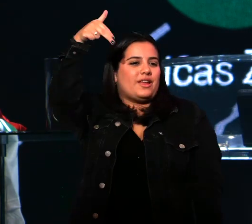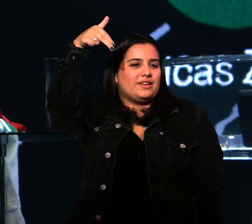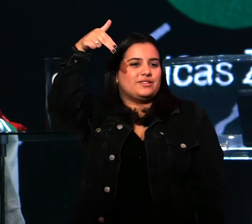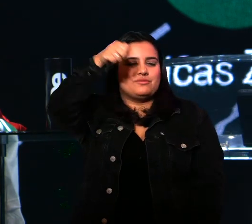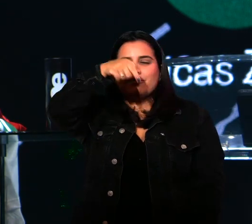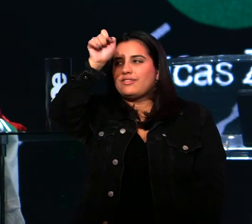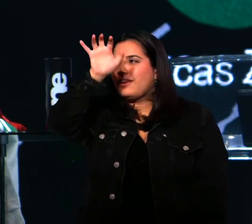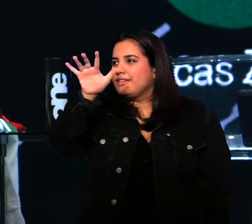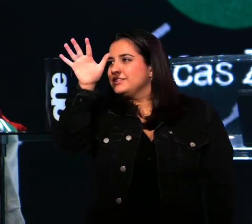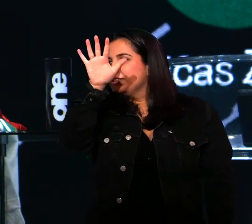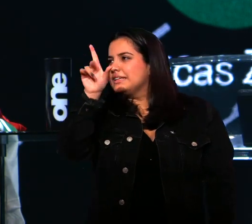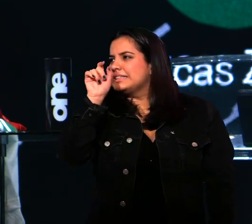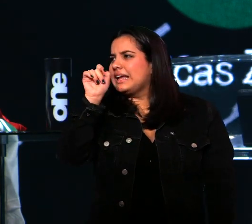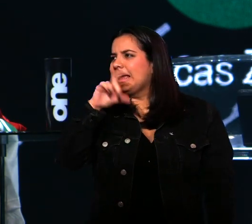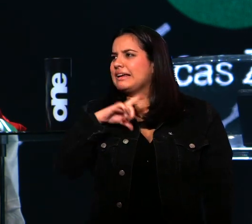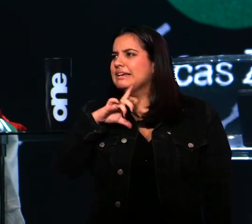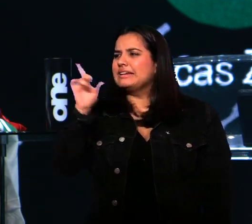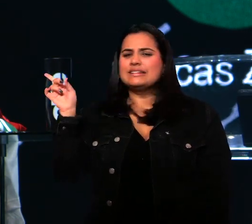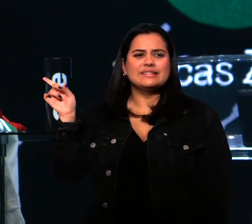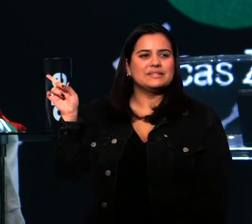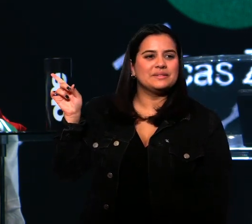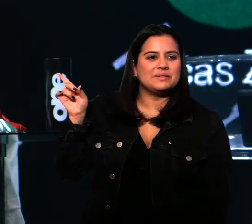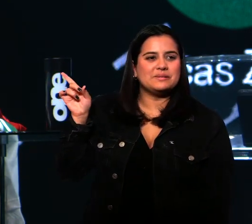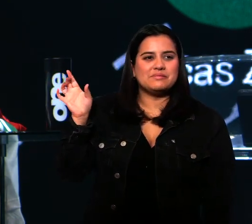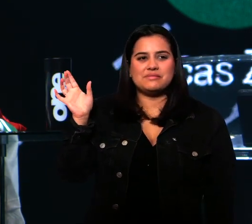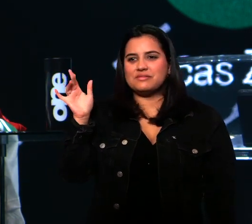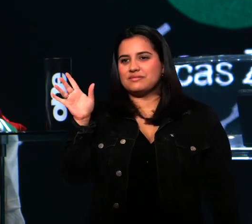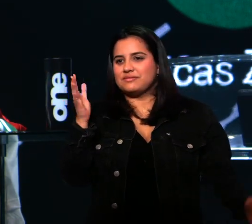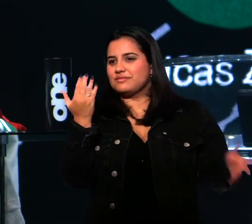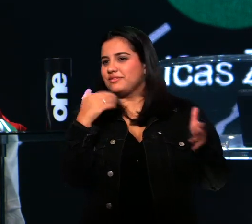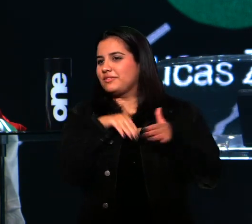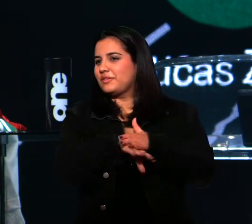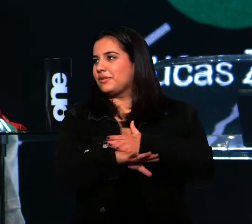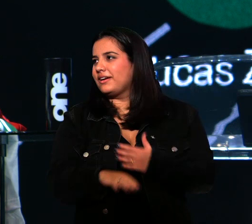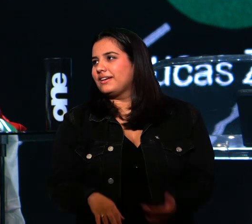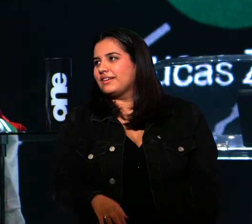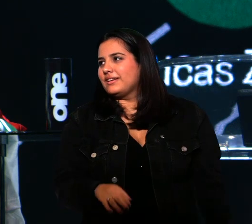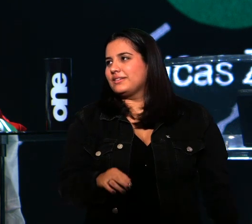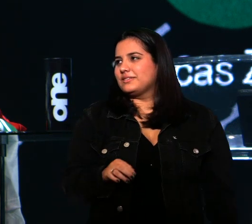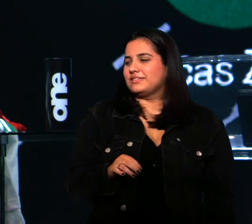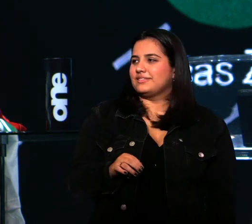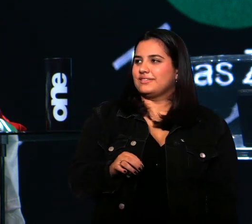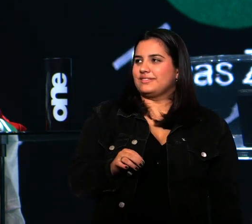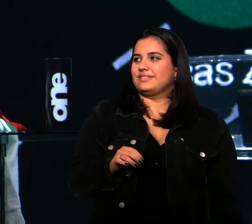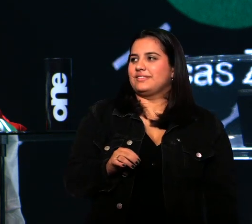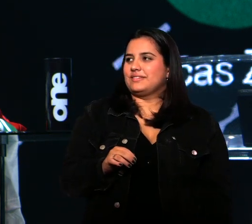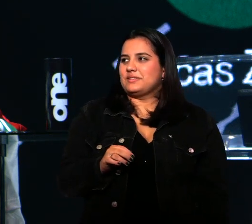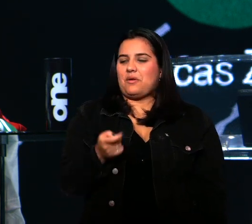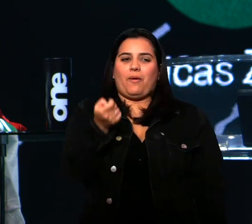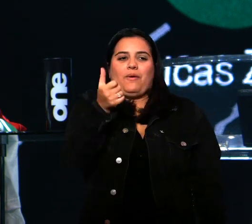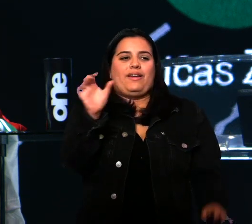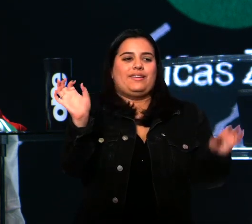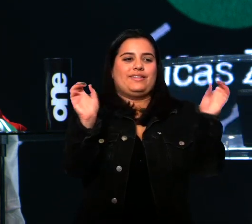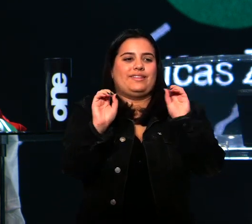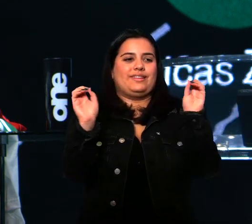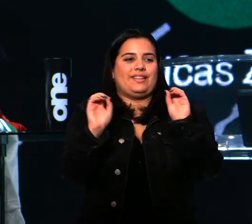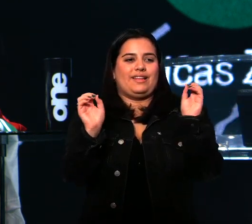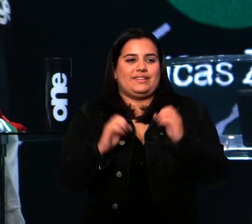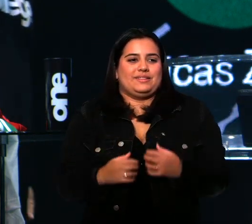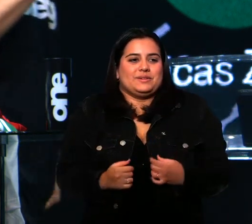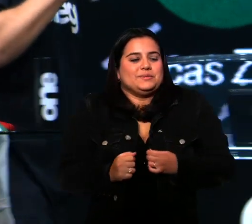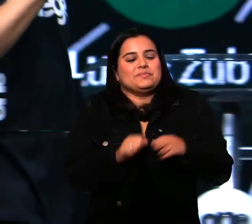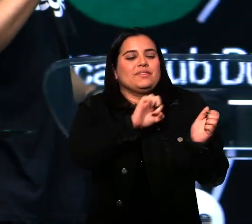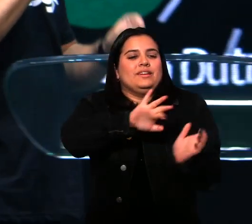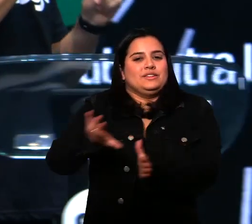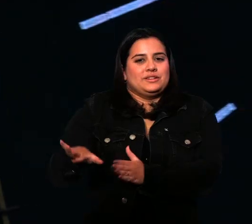ó? Vou até guardar então, tá? Não foi quase ninguém, para não ficar chato o negócio, tá bom? Beleza, mas deixa aqui, depois a gente fala mais